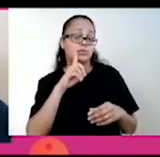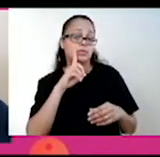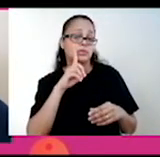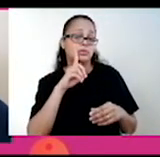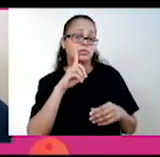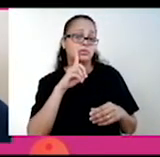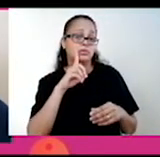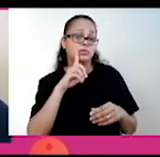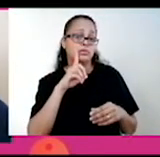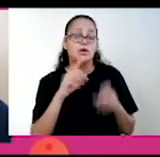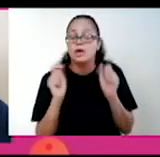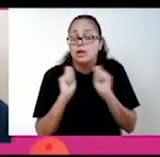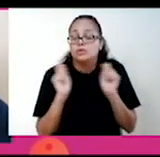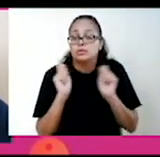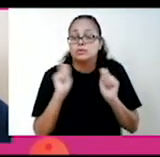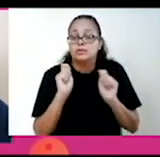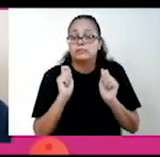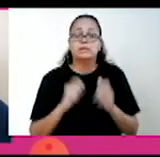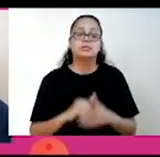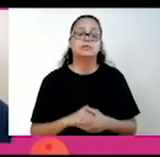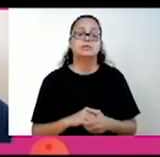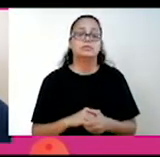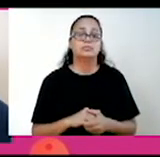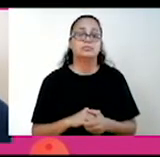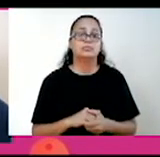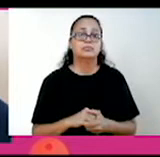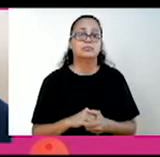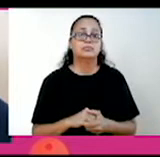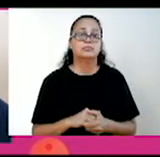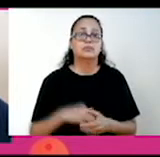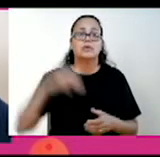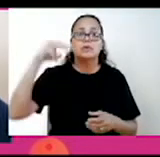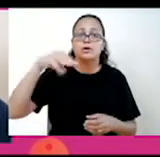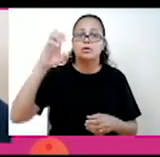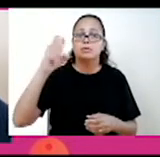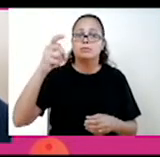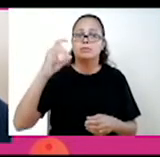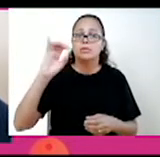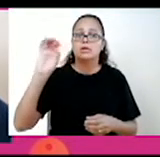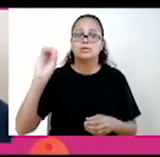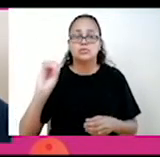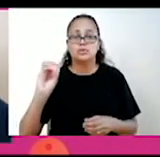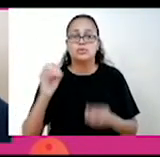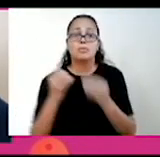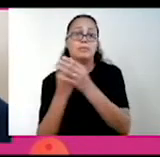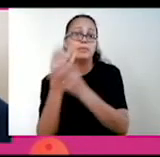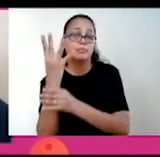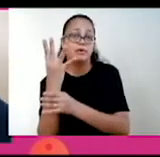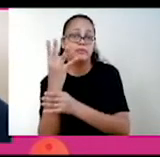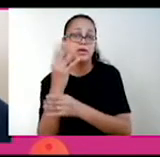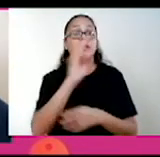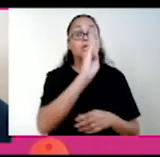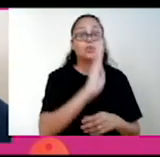hemisfério norte, né, é inverno, ou no México, né? Então, enquanto aqui no México for primavera, no Brasil vai ser outono,